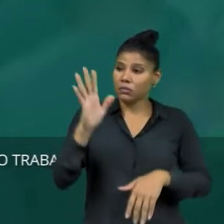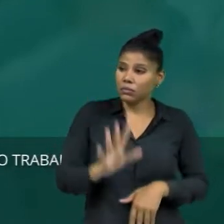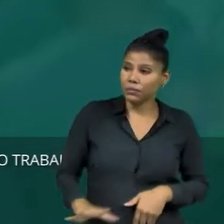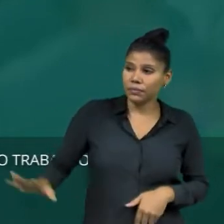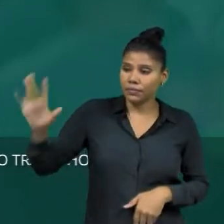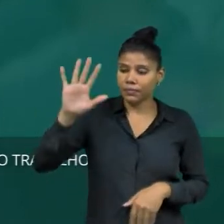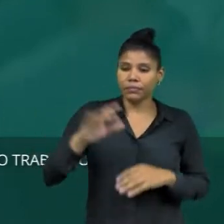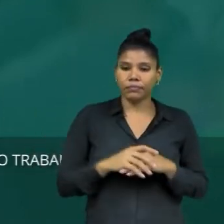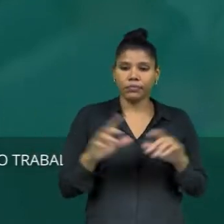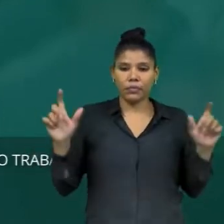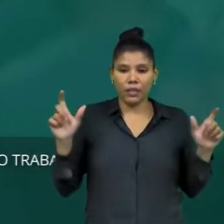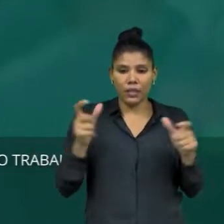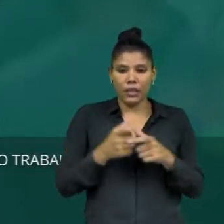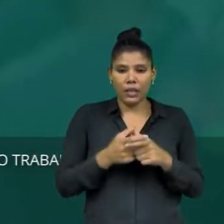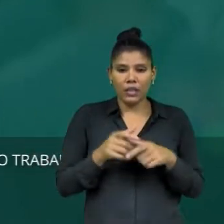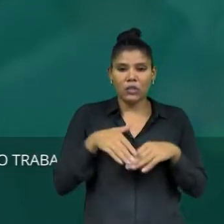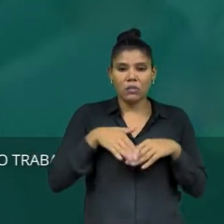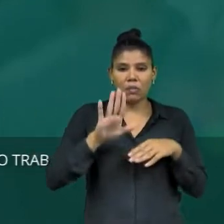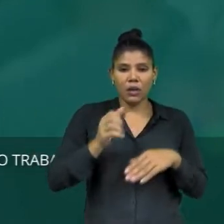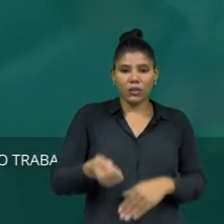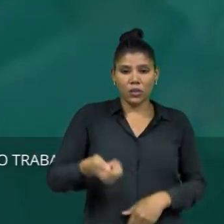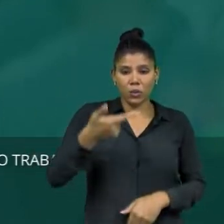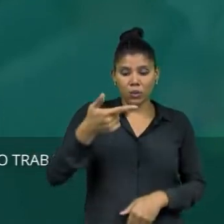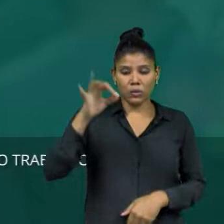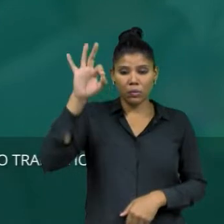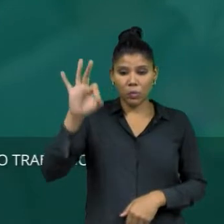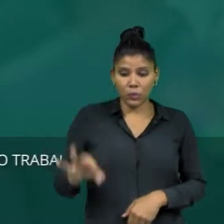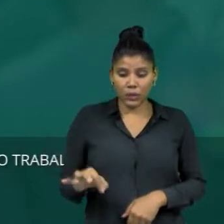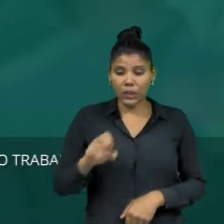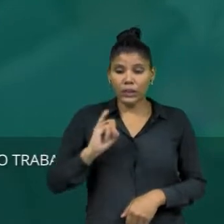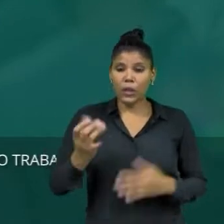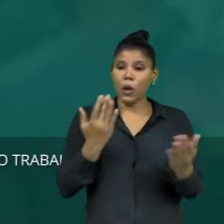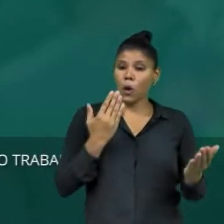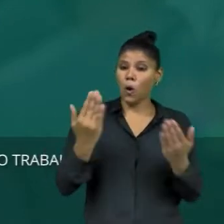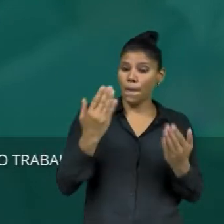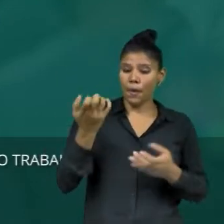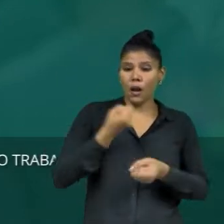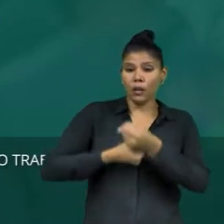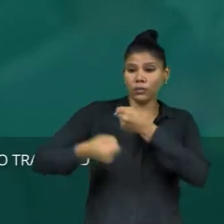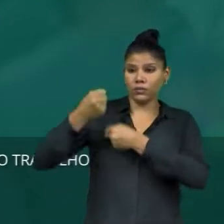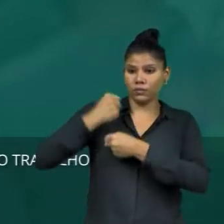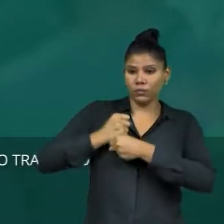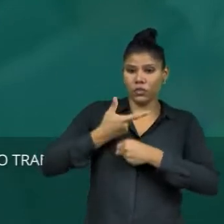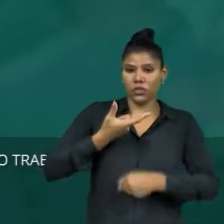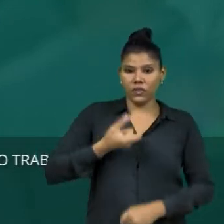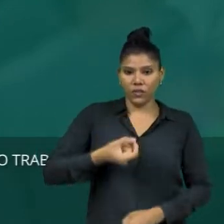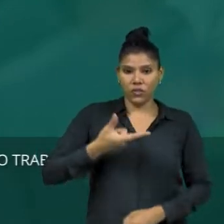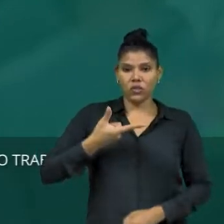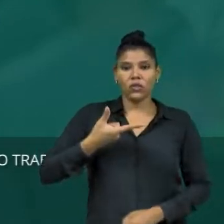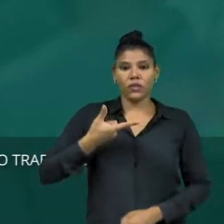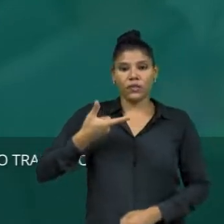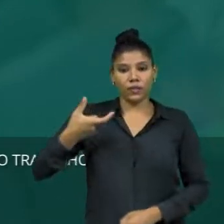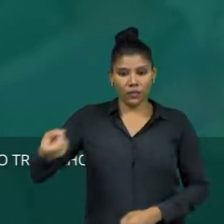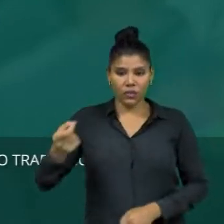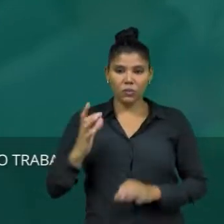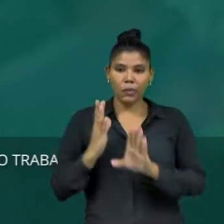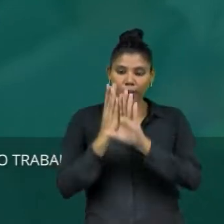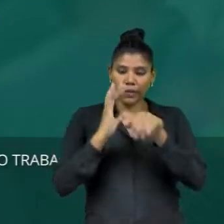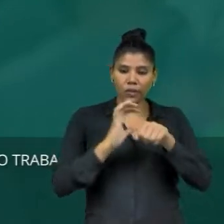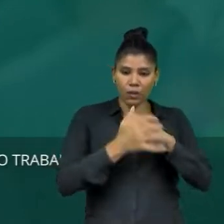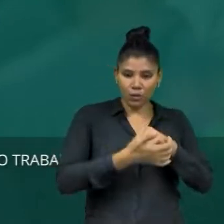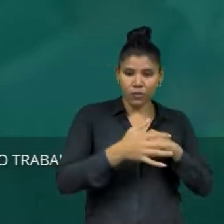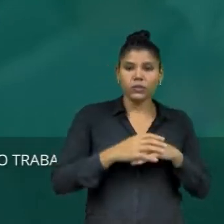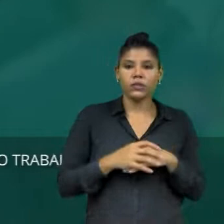queda de mais de 12% se comparados a 2020, no auge das medidas de isolamento social, e um crescimento